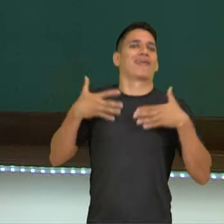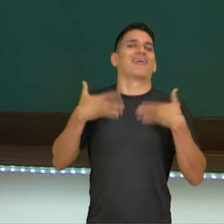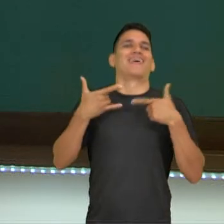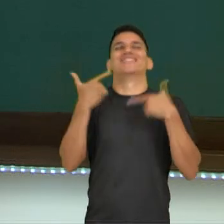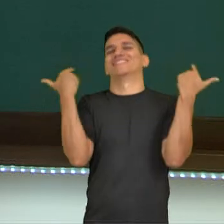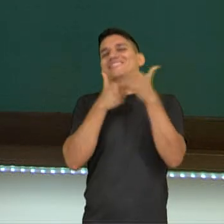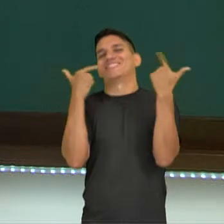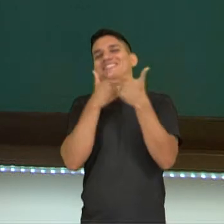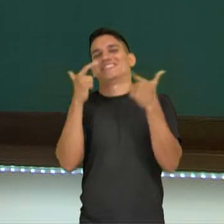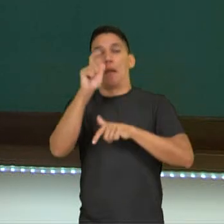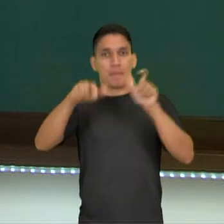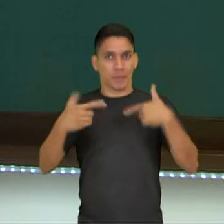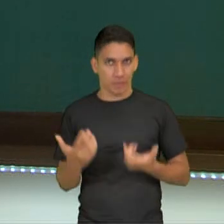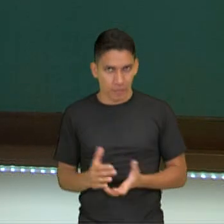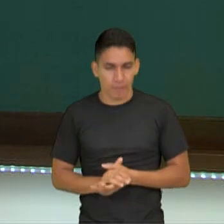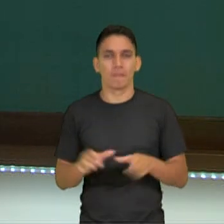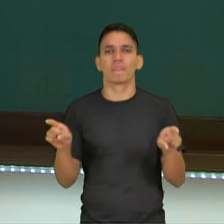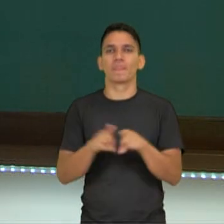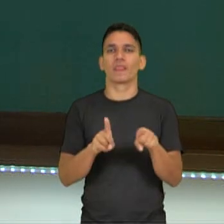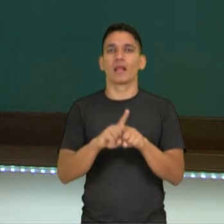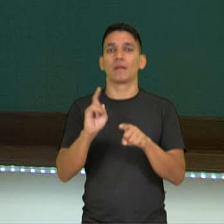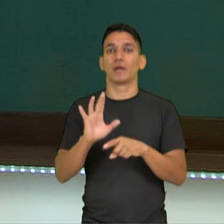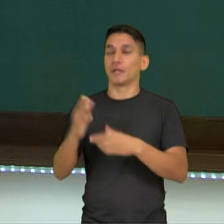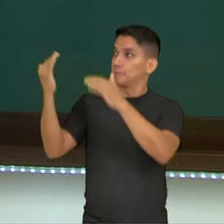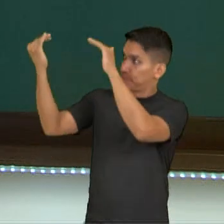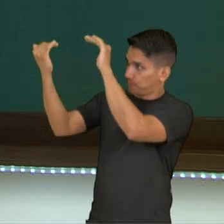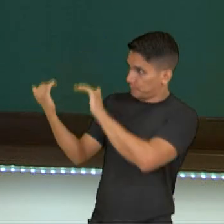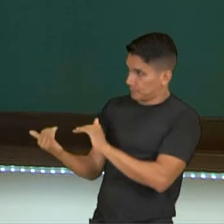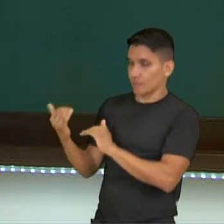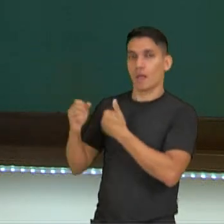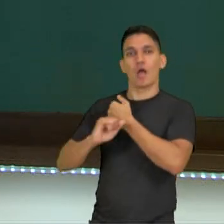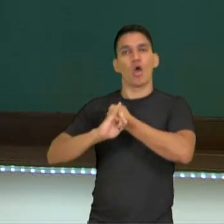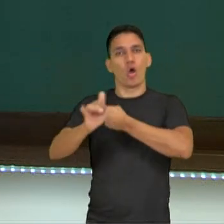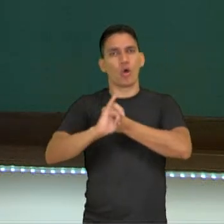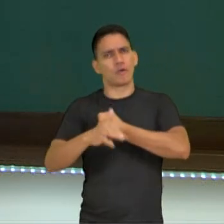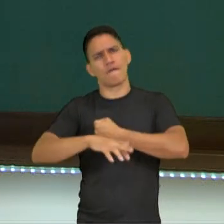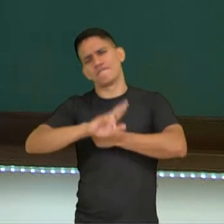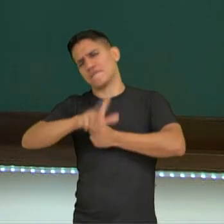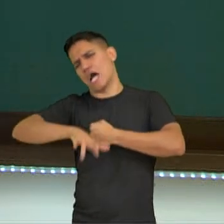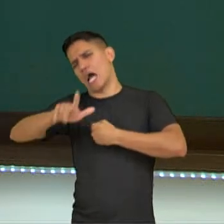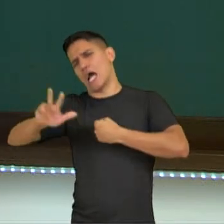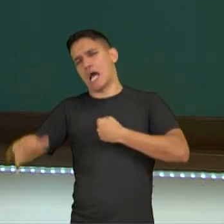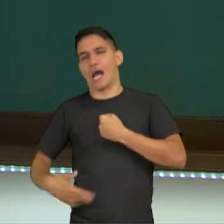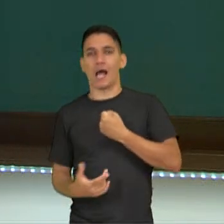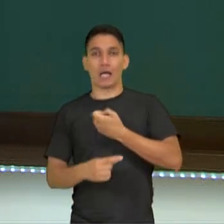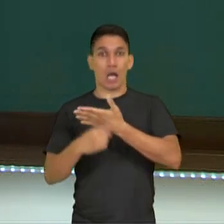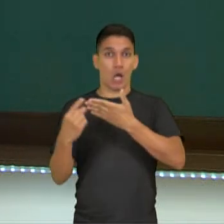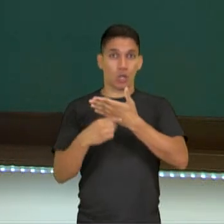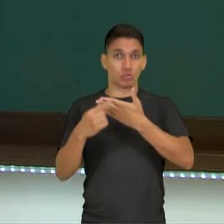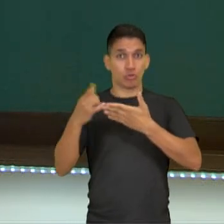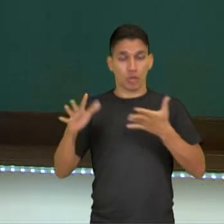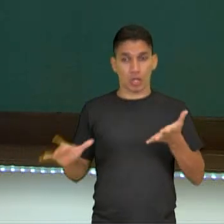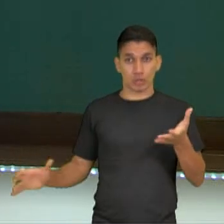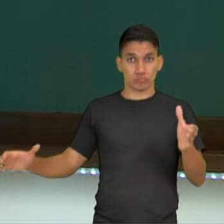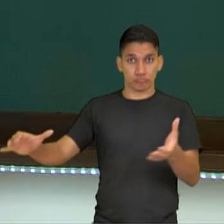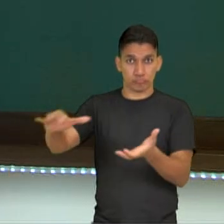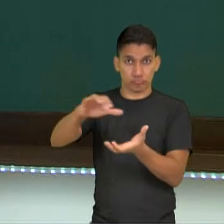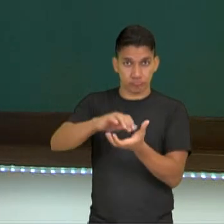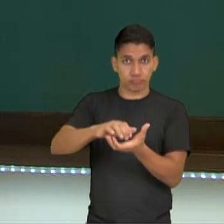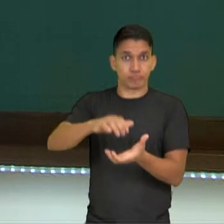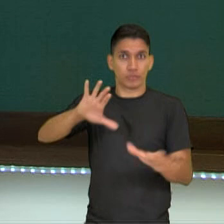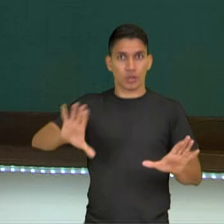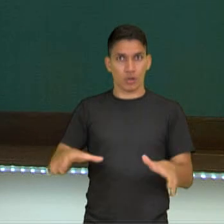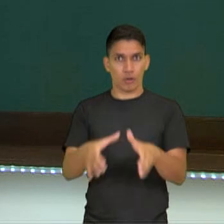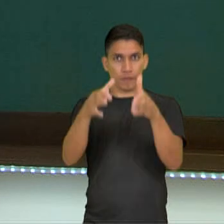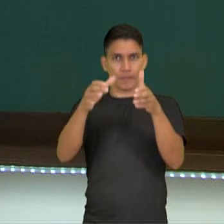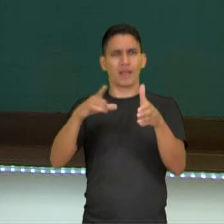pessoas. Temos aqui embaixo crônicas de vários autores, né? Então é uma coletânea de crônicas, né? Dentre eles